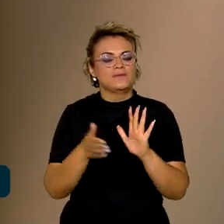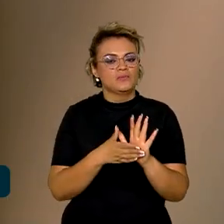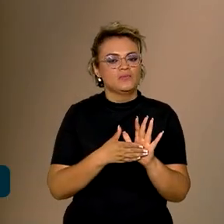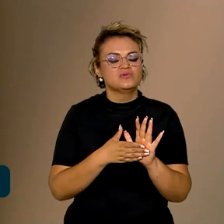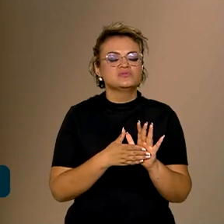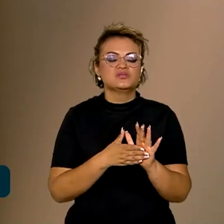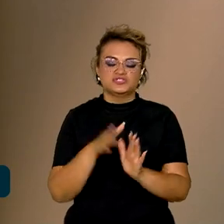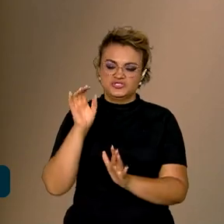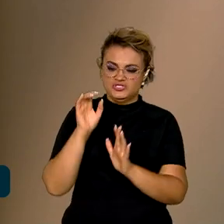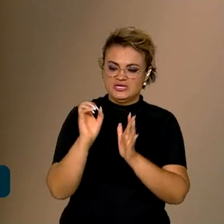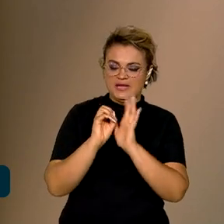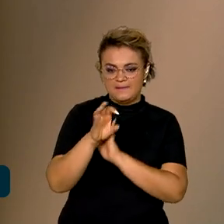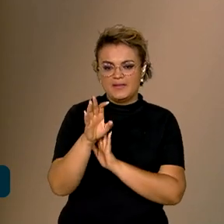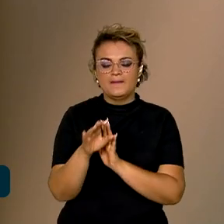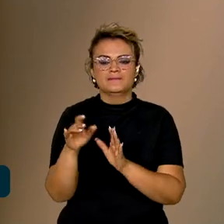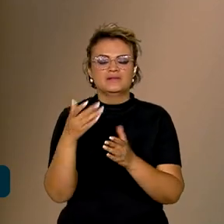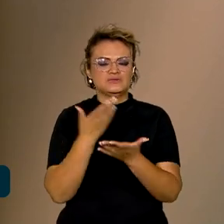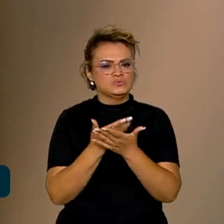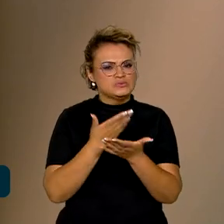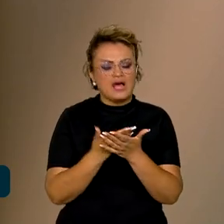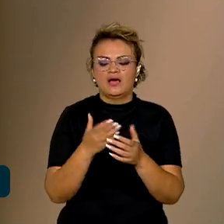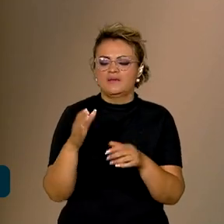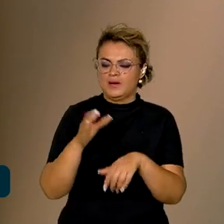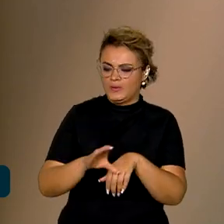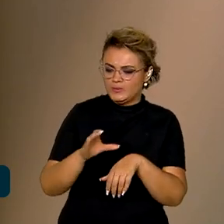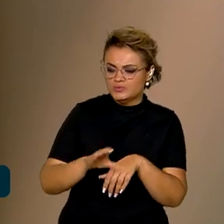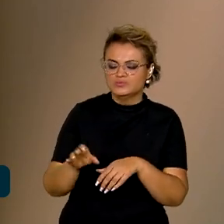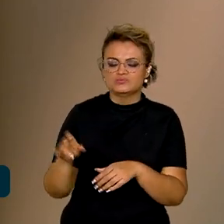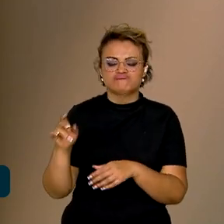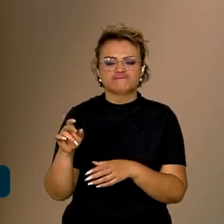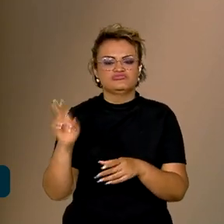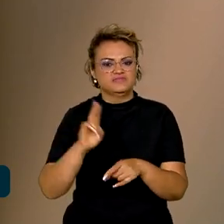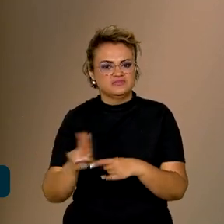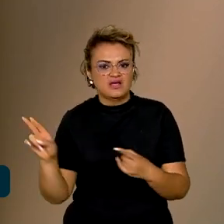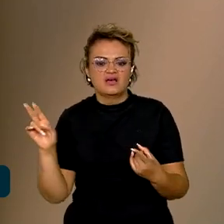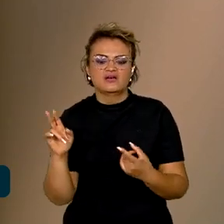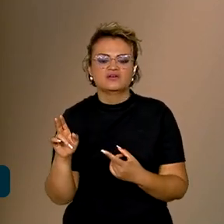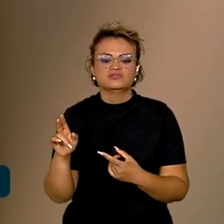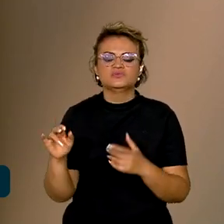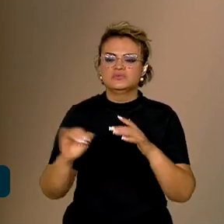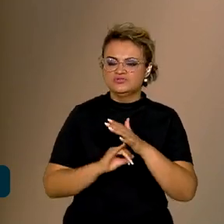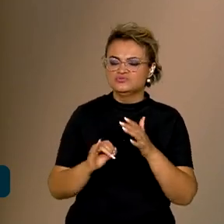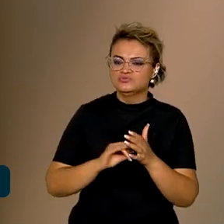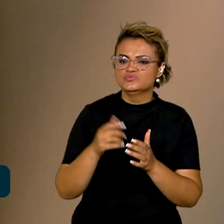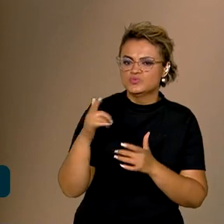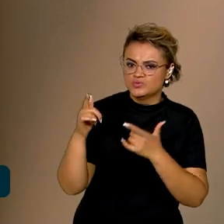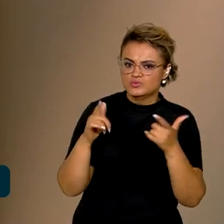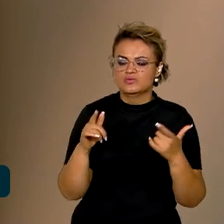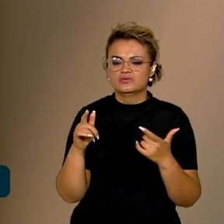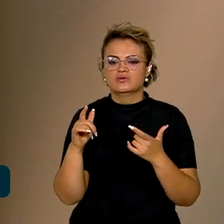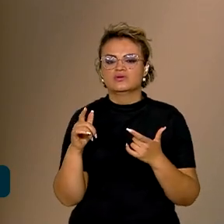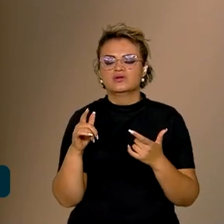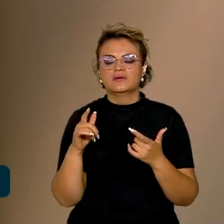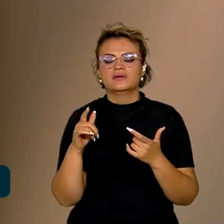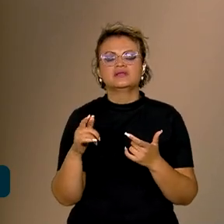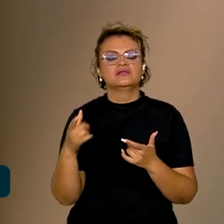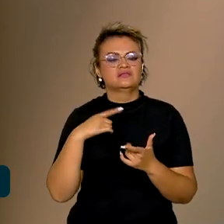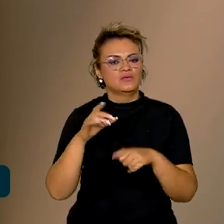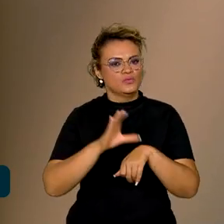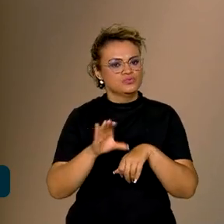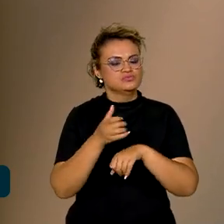de encaminhamento para cursinhos universitários, para os institutos federais, onde tem